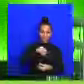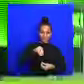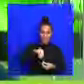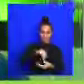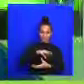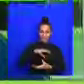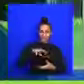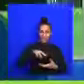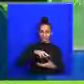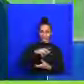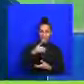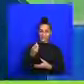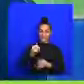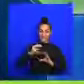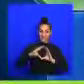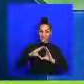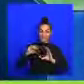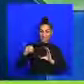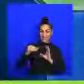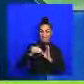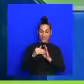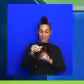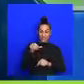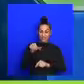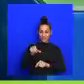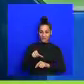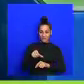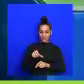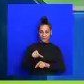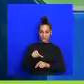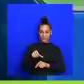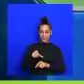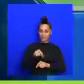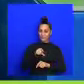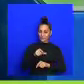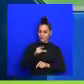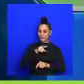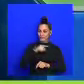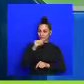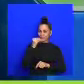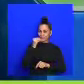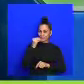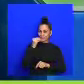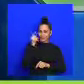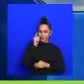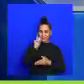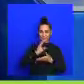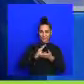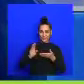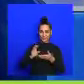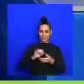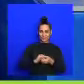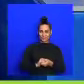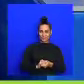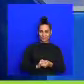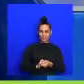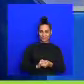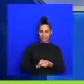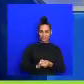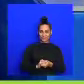Globo recarregado, embaralhando 10 bolas numeradas de 0 a 9. Você ainda tem chances.